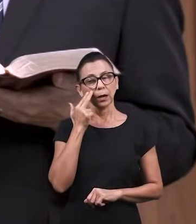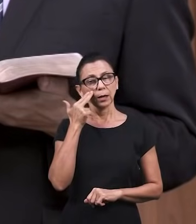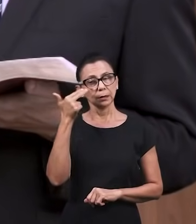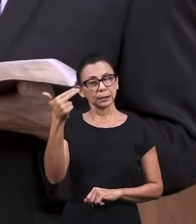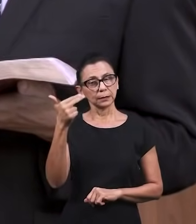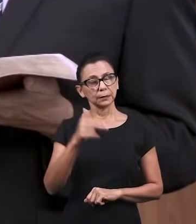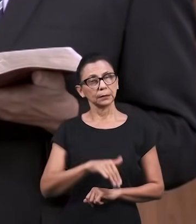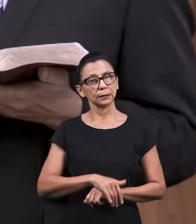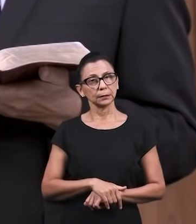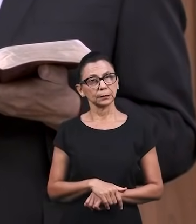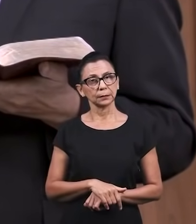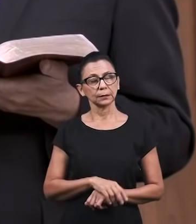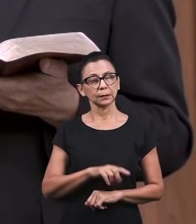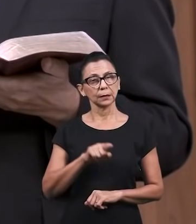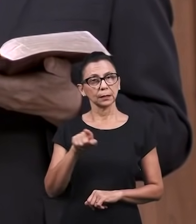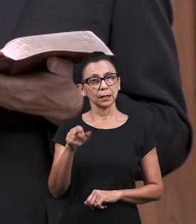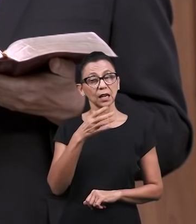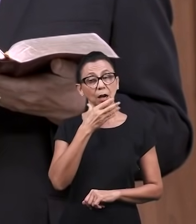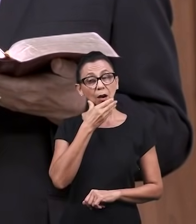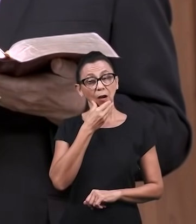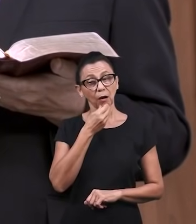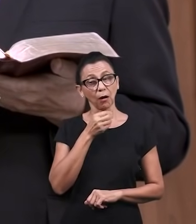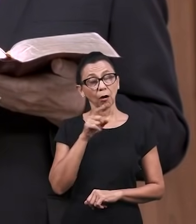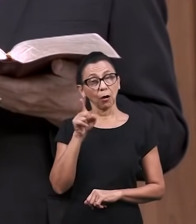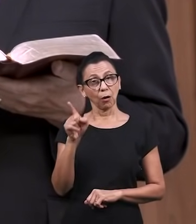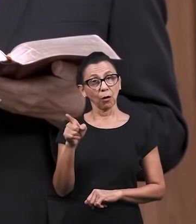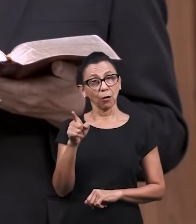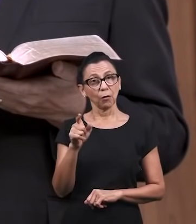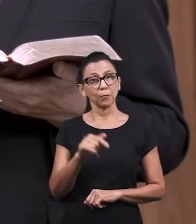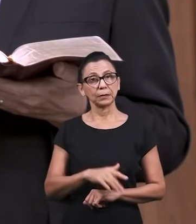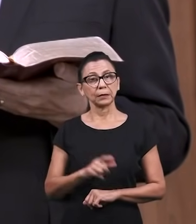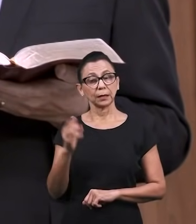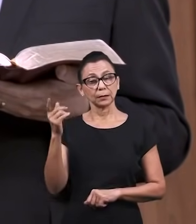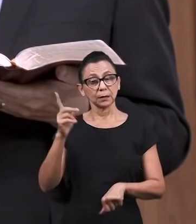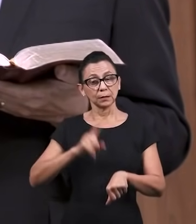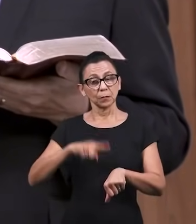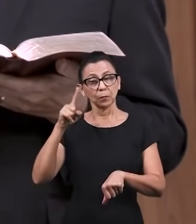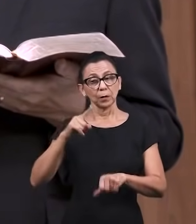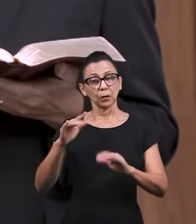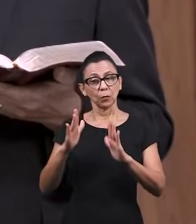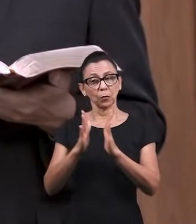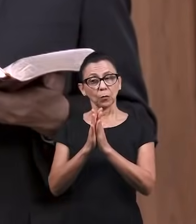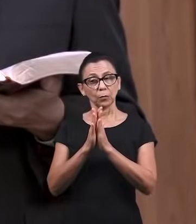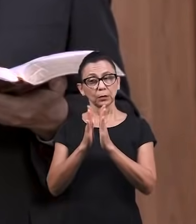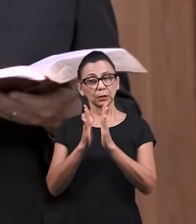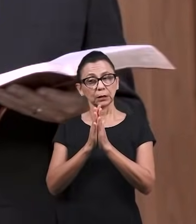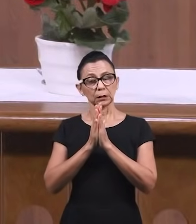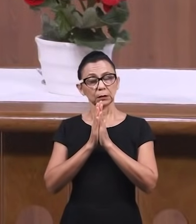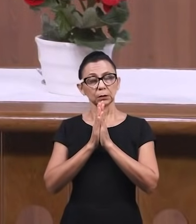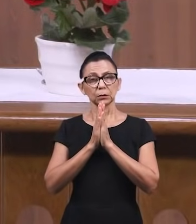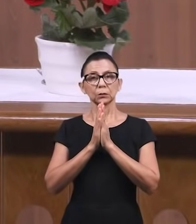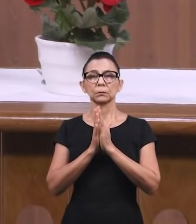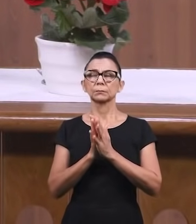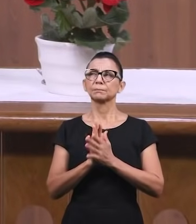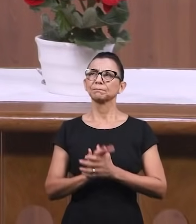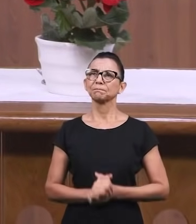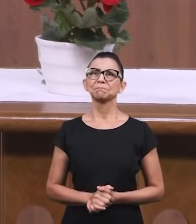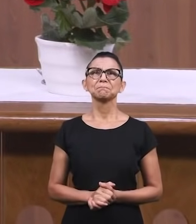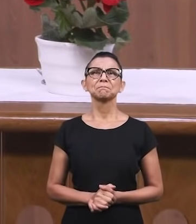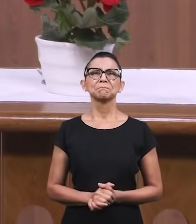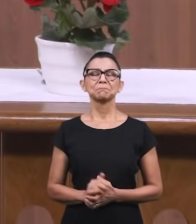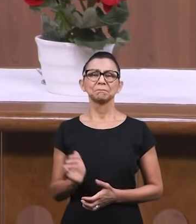Ananias? Eis que ele está orando. Que